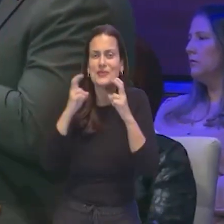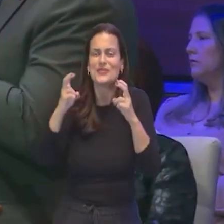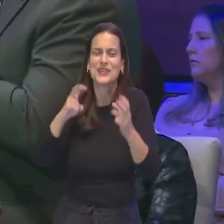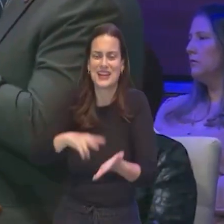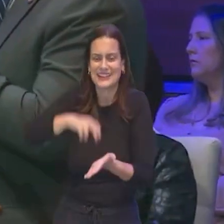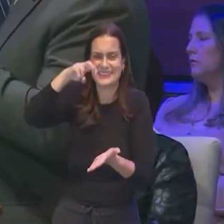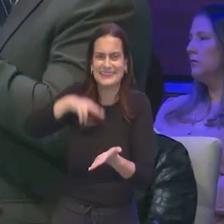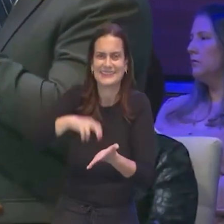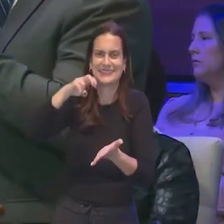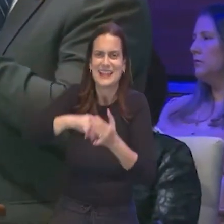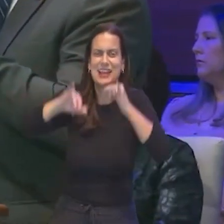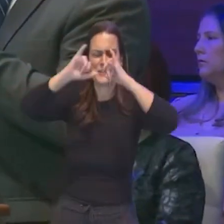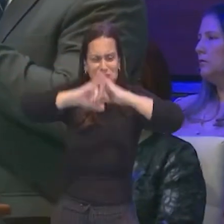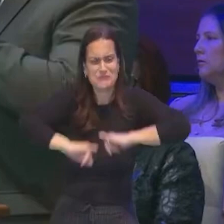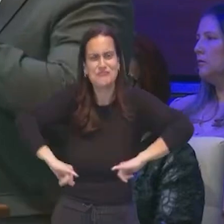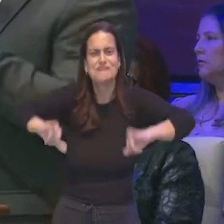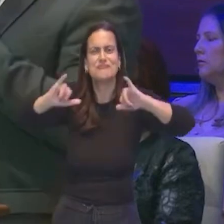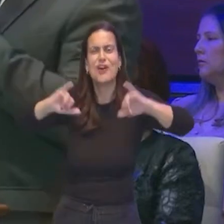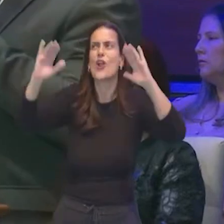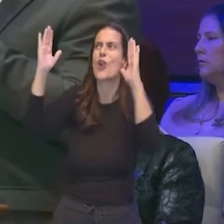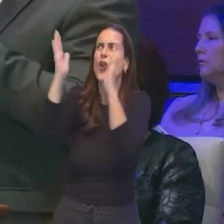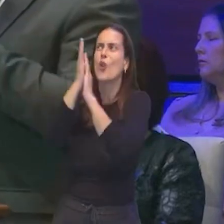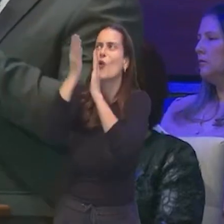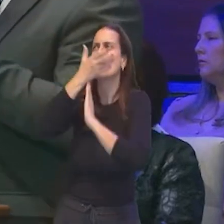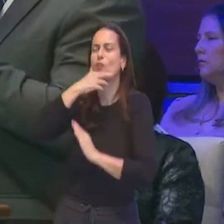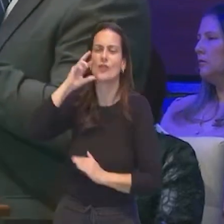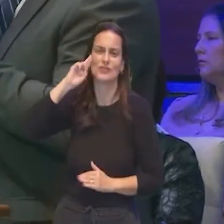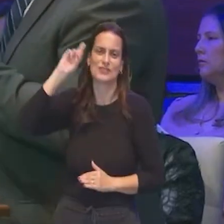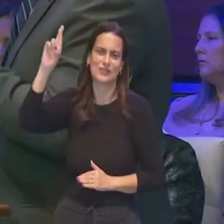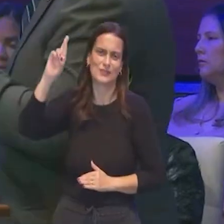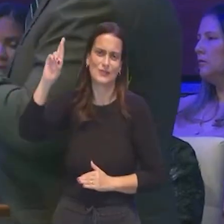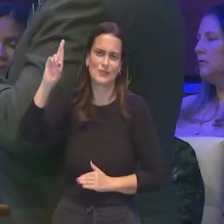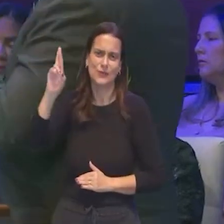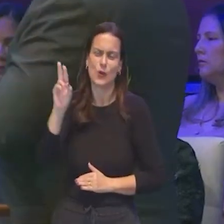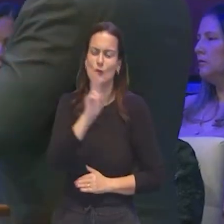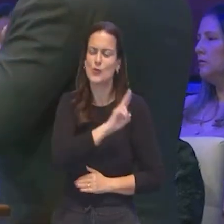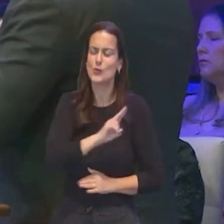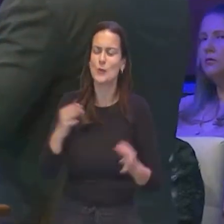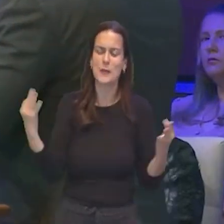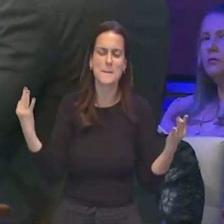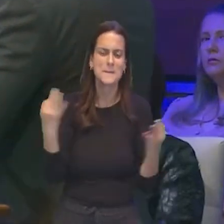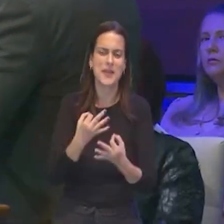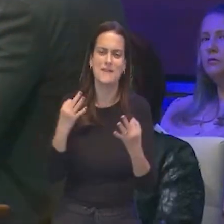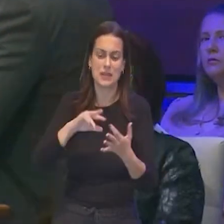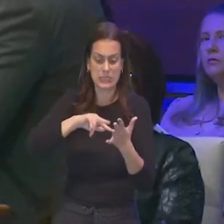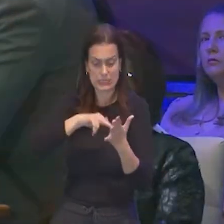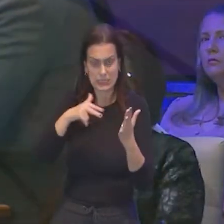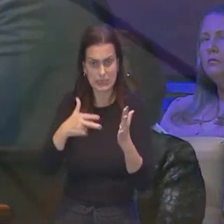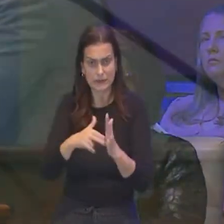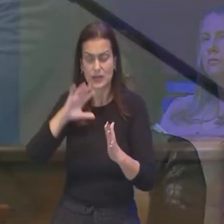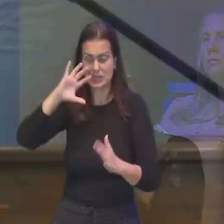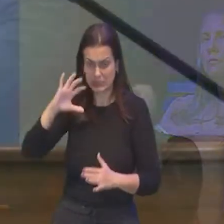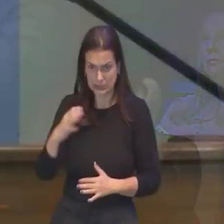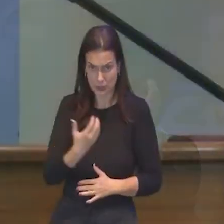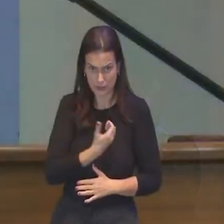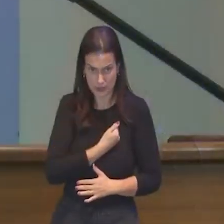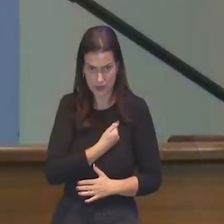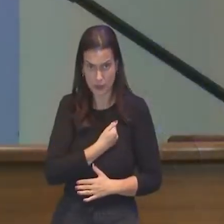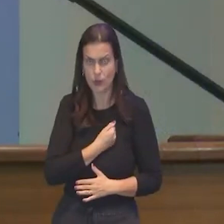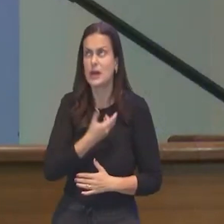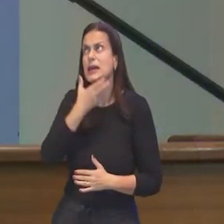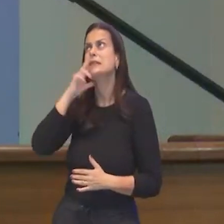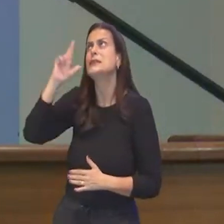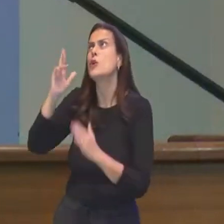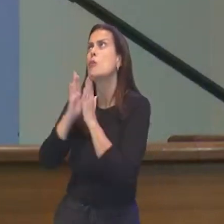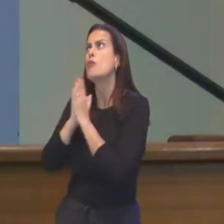uma declaração de louvor ao Senhor. Um nome perfeito que significa tanto a salvação, Senhor,